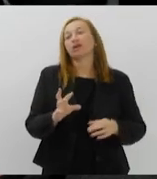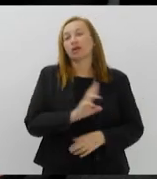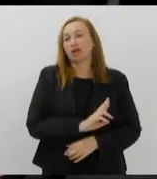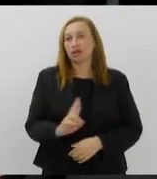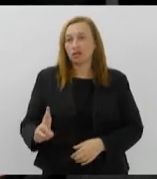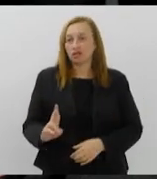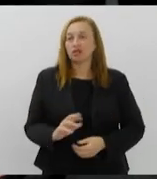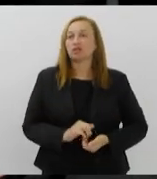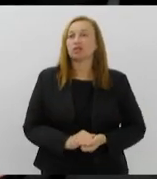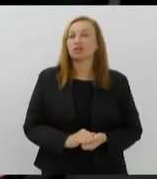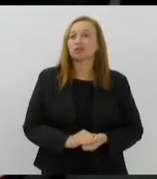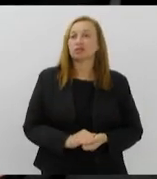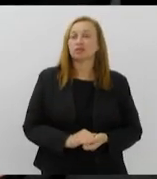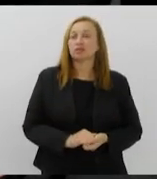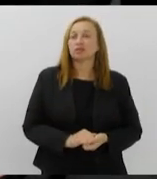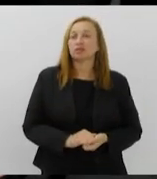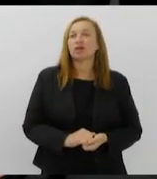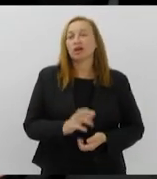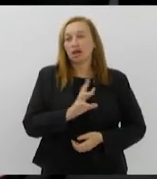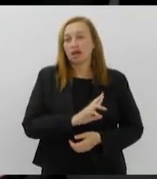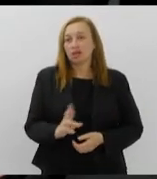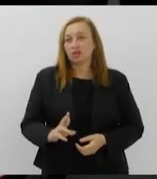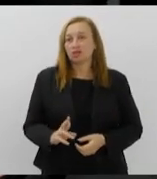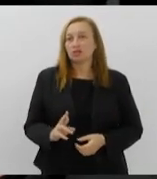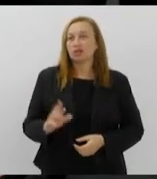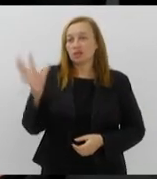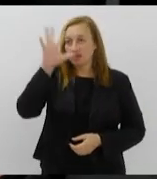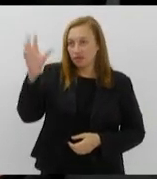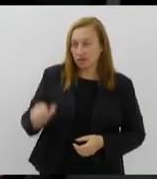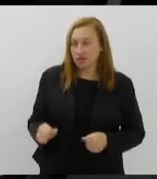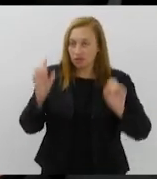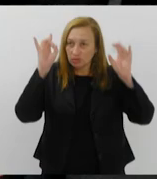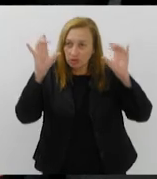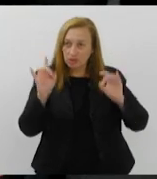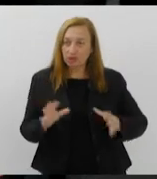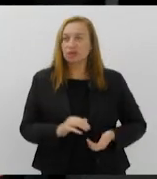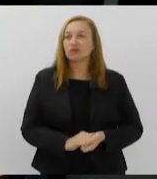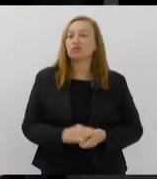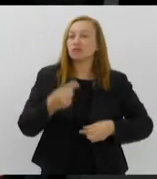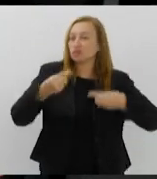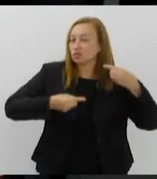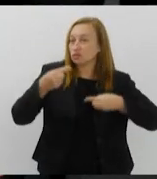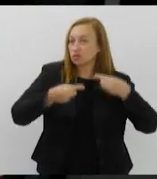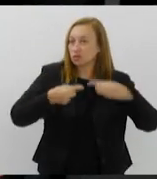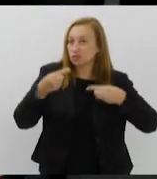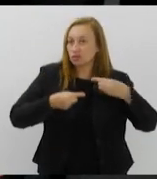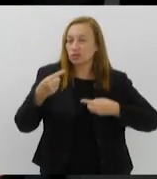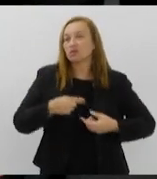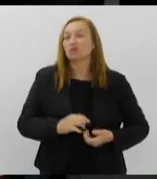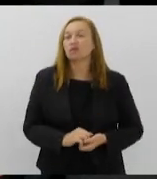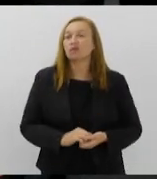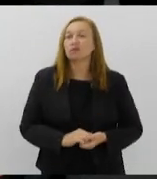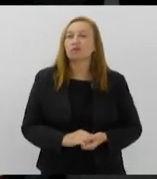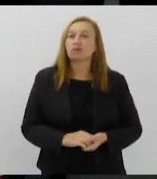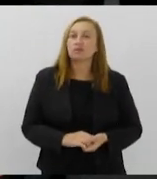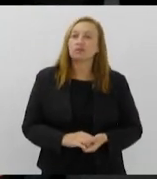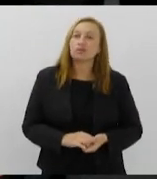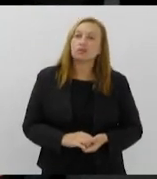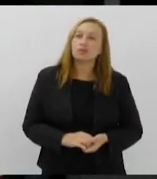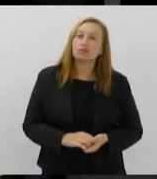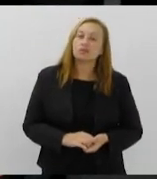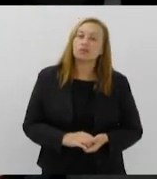de crença, em especial das religiões de matriz africana. Então, fica aqui o nosso debate, senhora presidenta, e trazendo aí